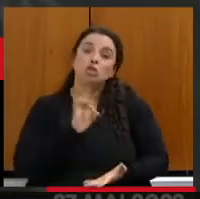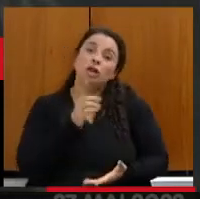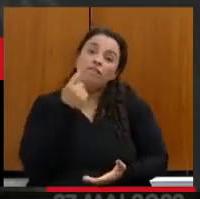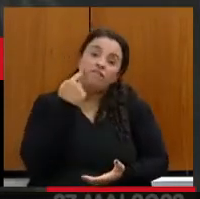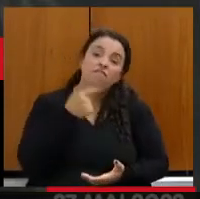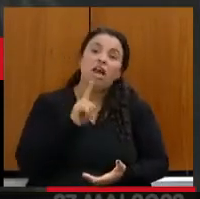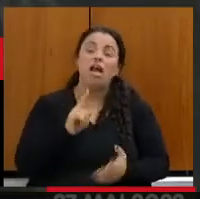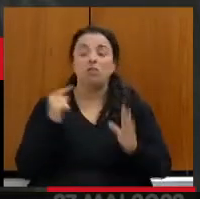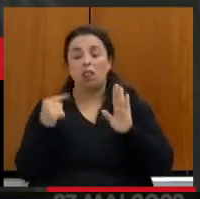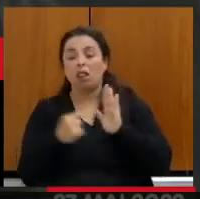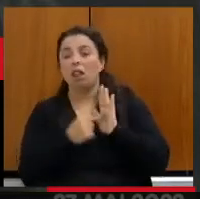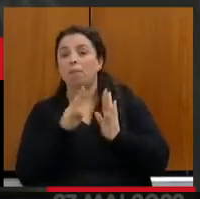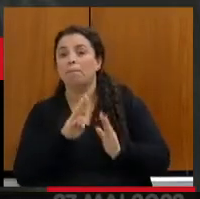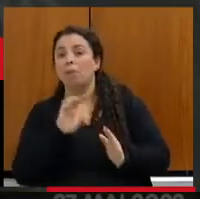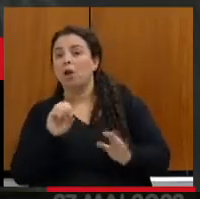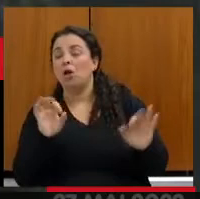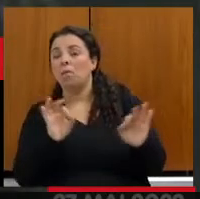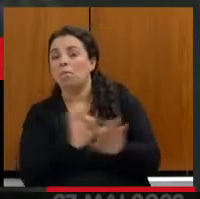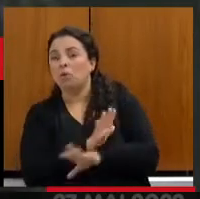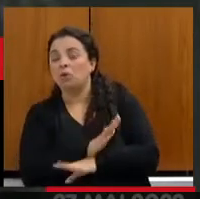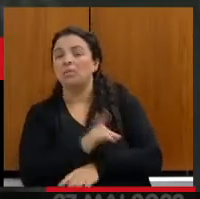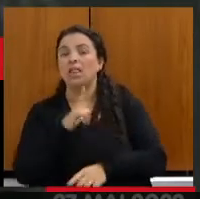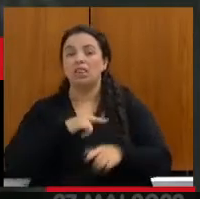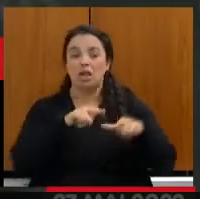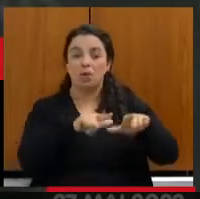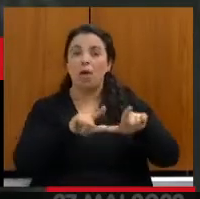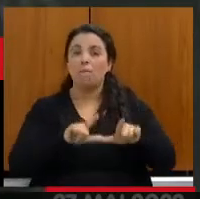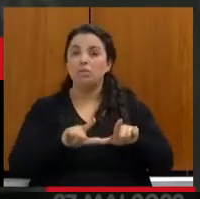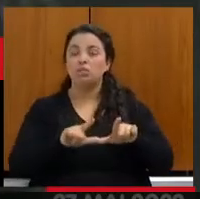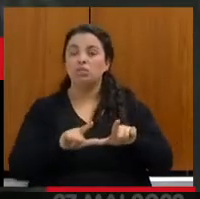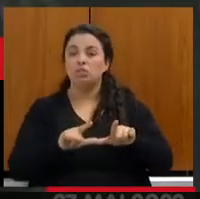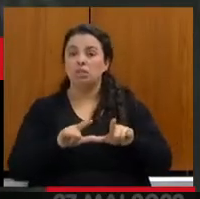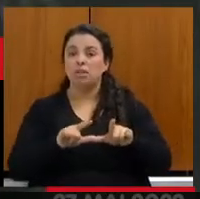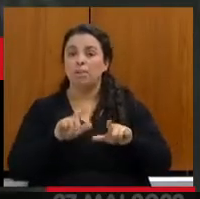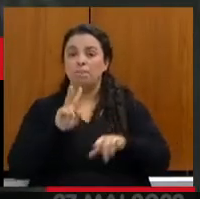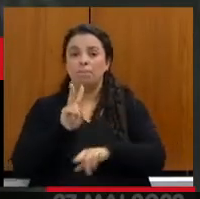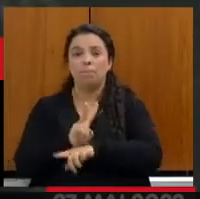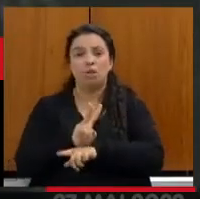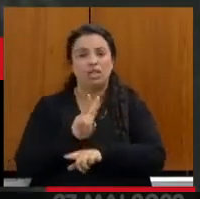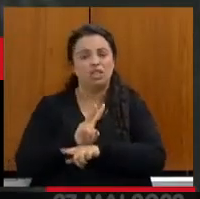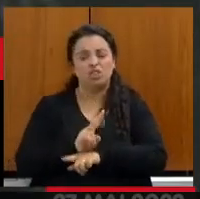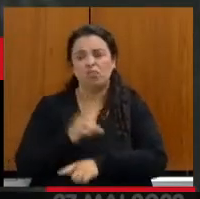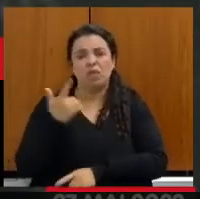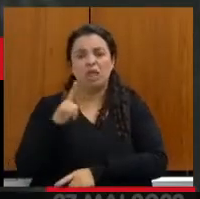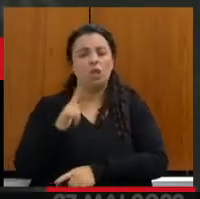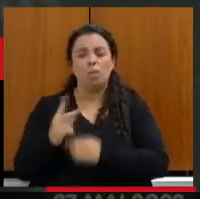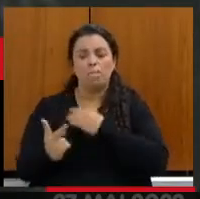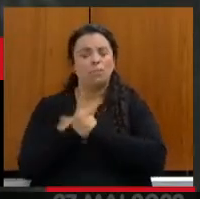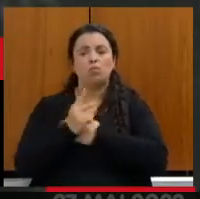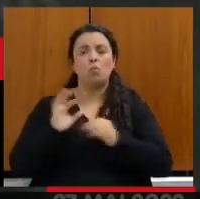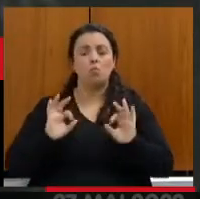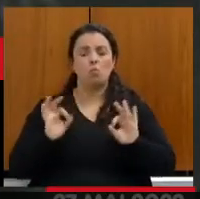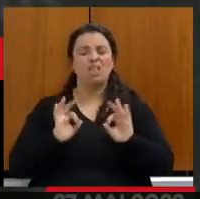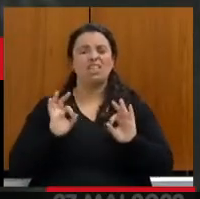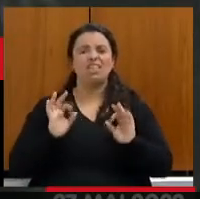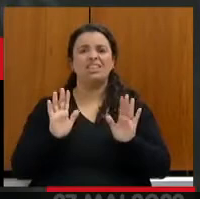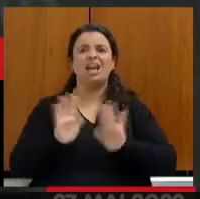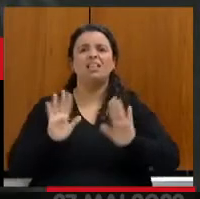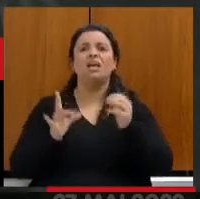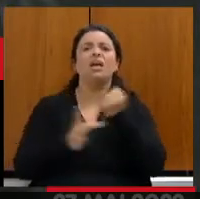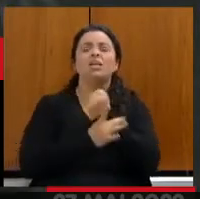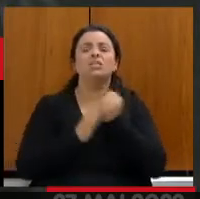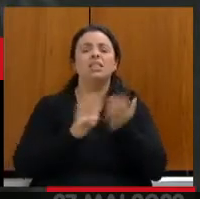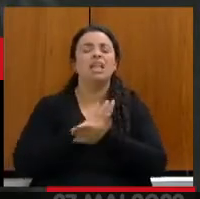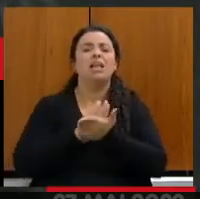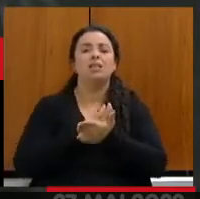queixa tem uma medida protetiva que não te protege eu tenho acompanhado várias vítimas